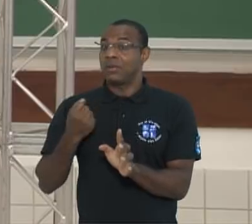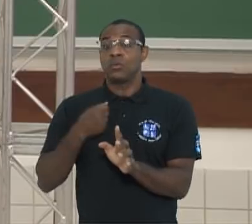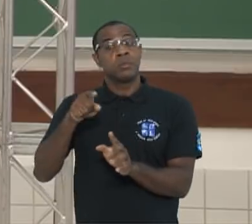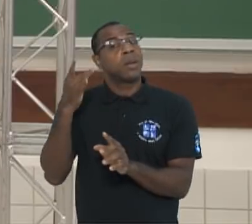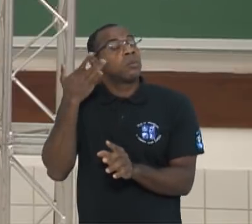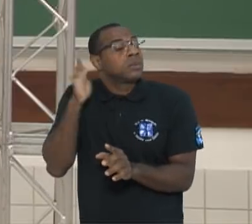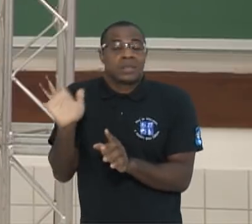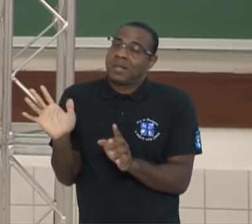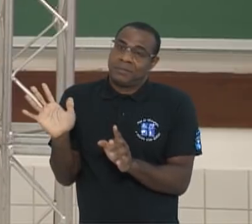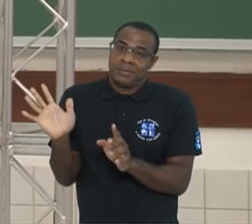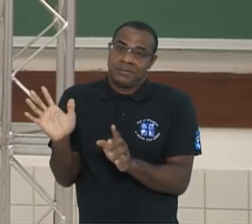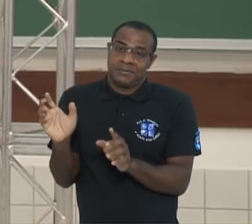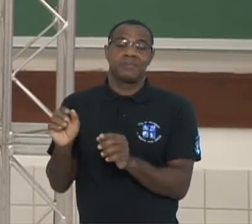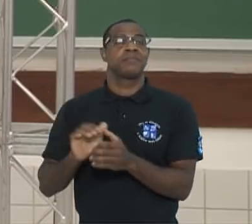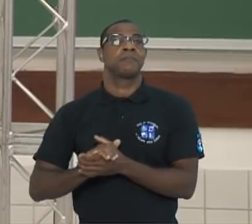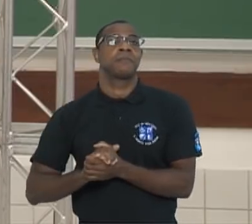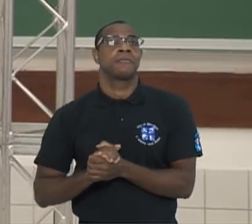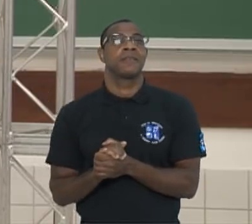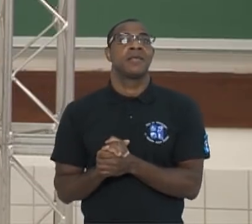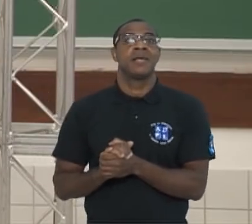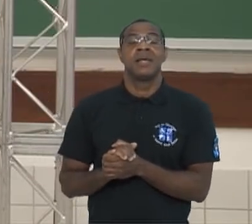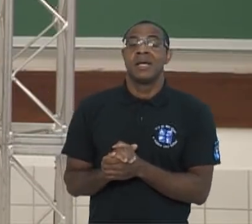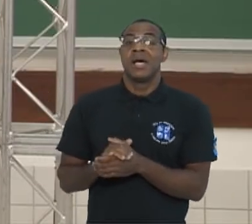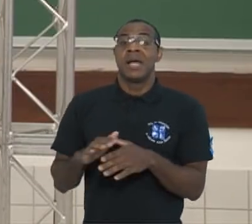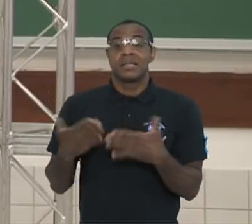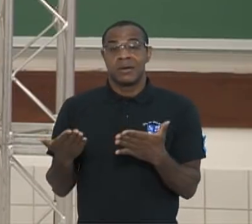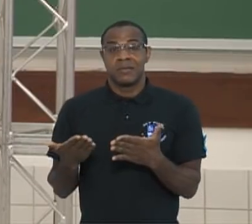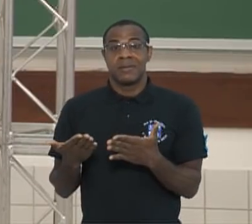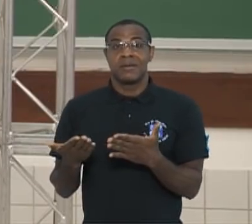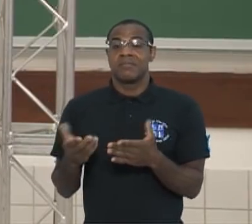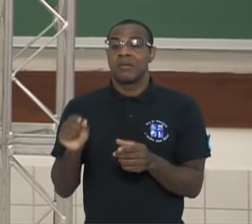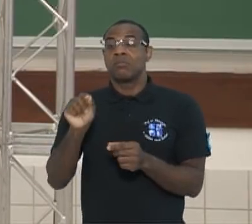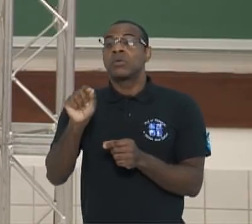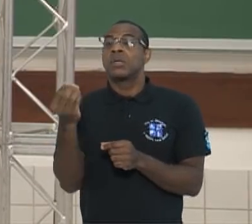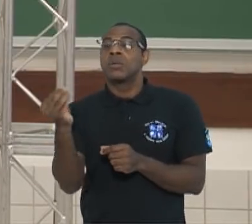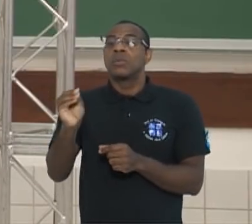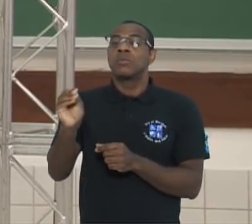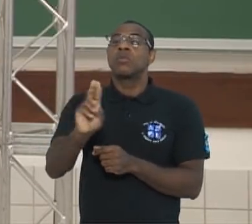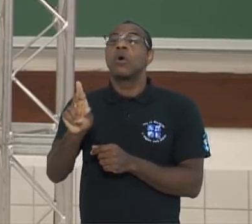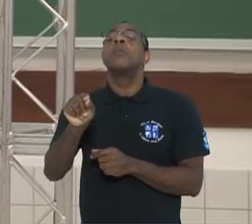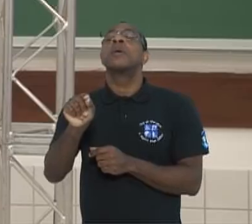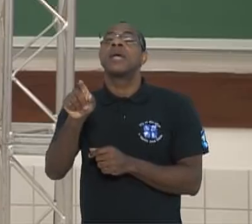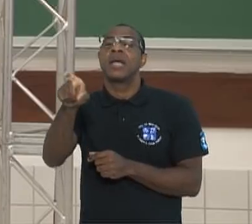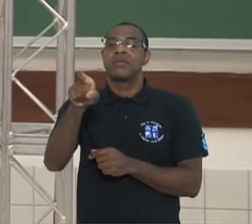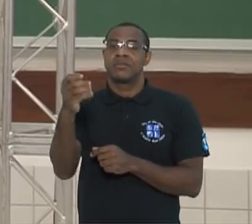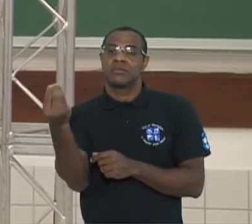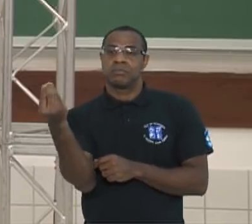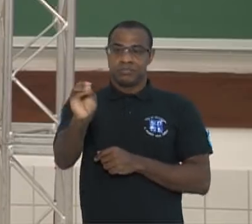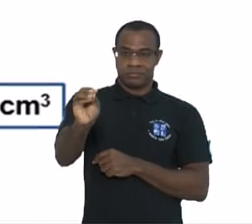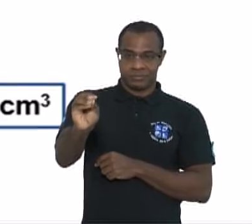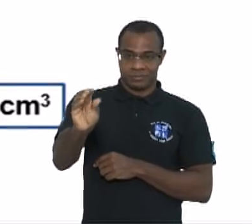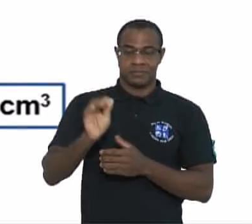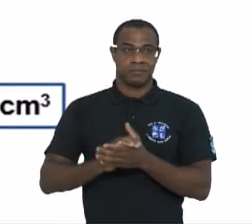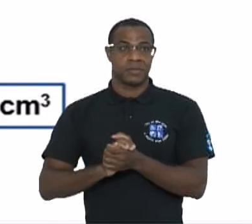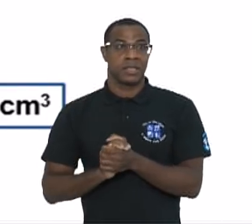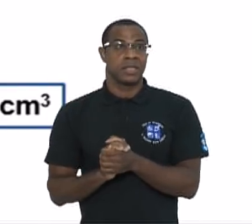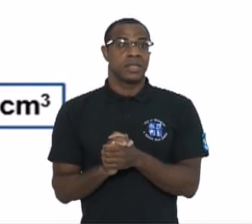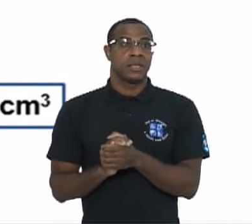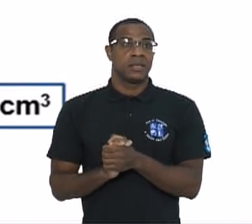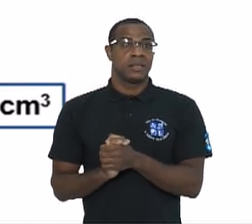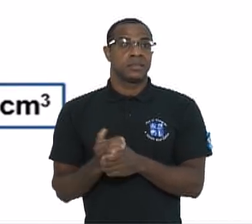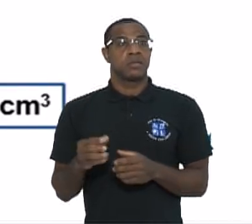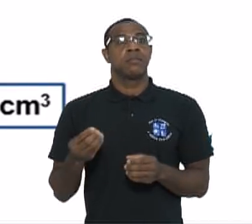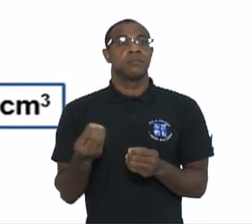nós não passamos para vocês a altura, nós vamos chamar de x, tá certo? Então, ficou 12